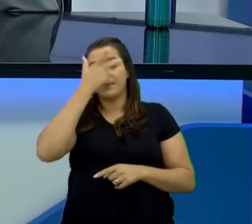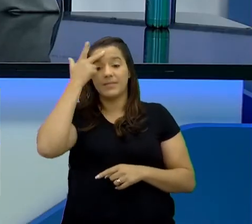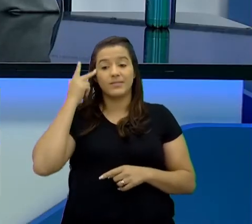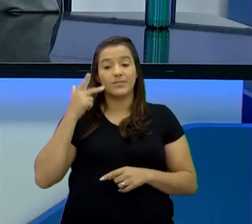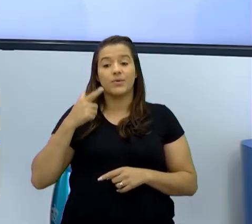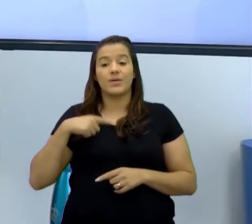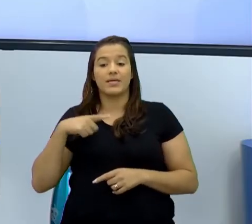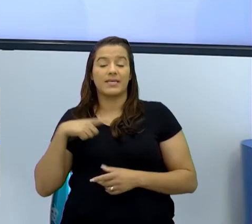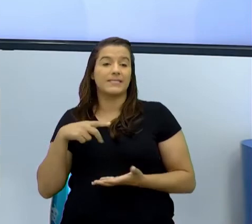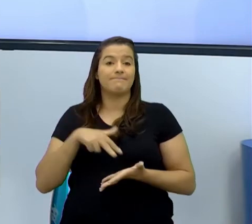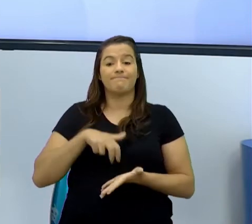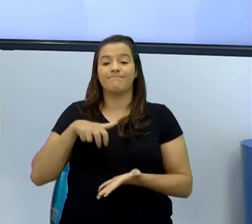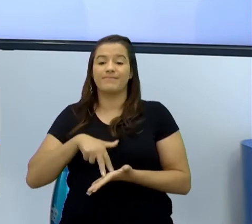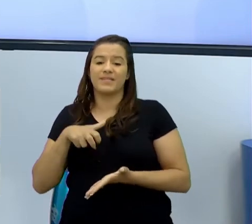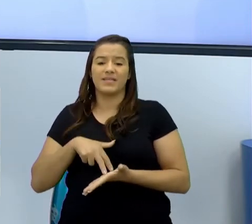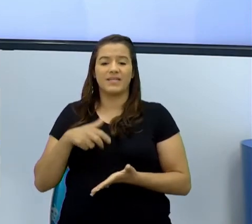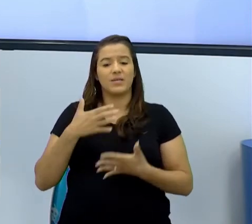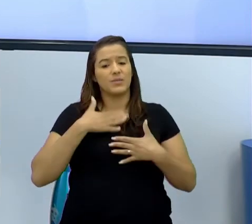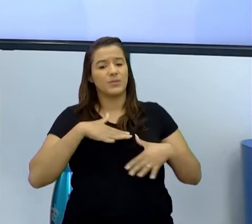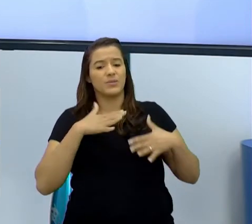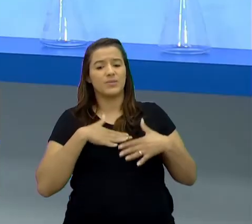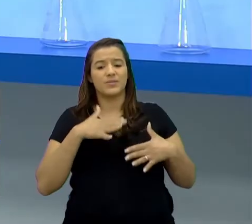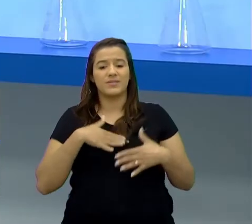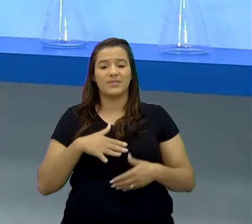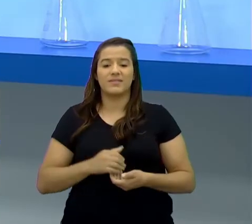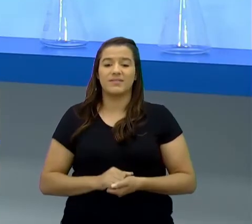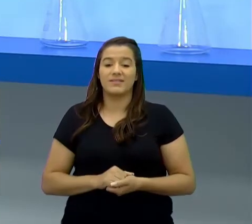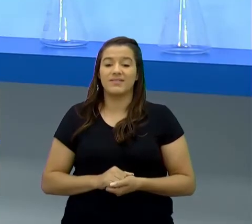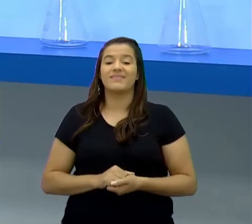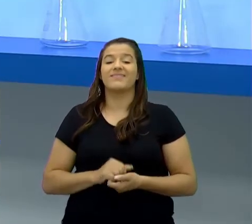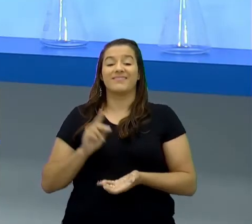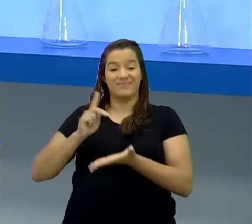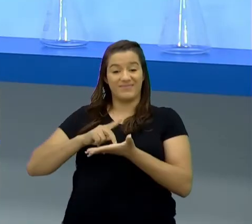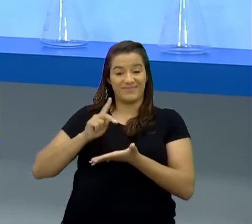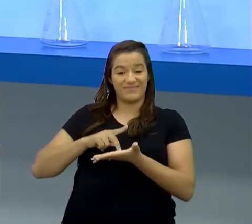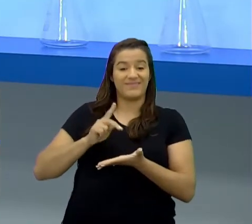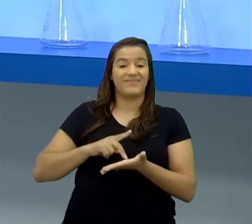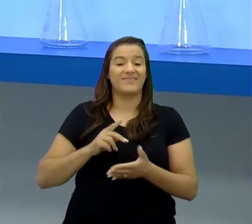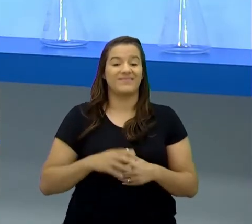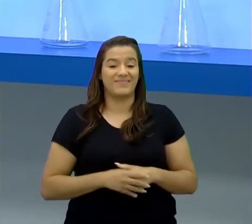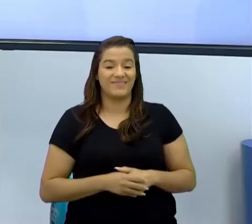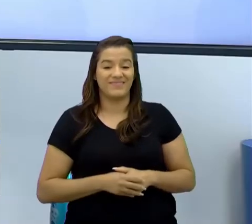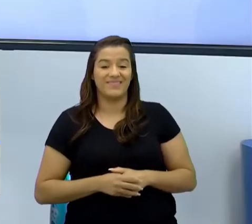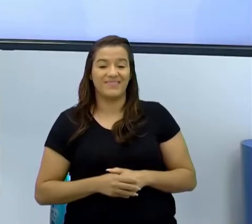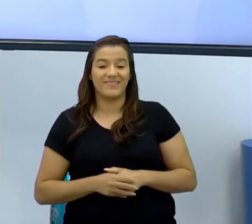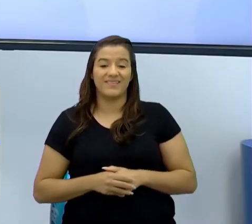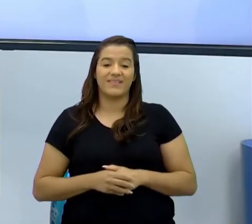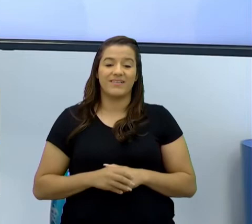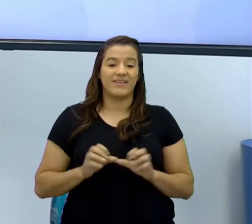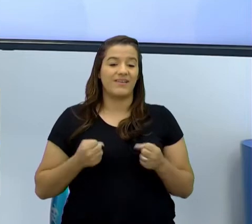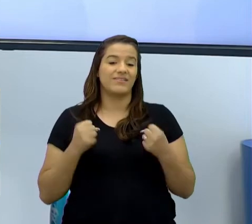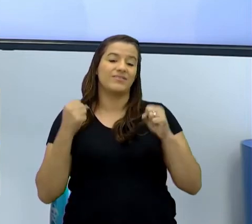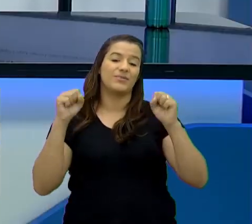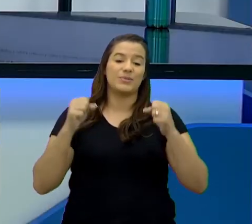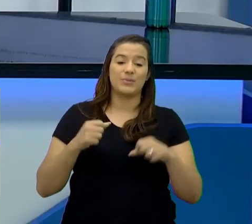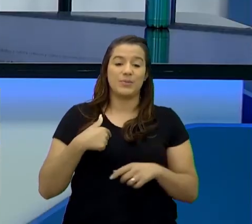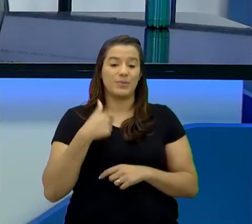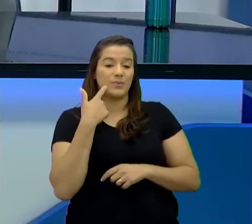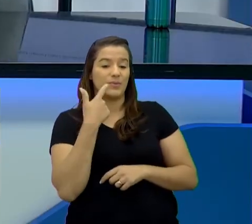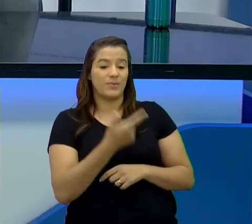nada agitada, a pessoa que é tranquila, né, Silene? Verdade. E você é super agitada. Eu